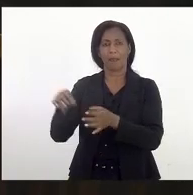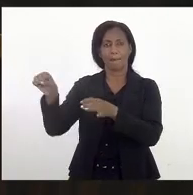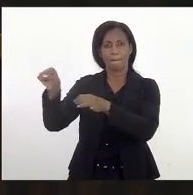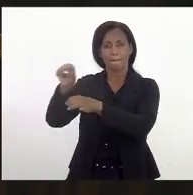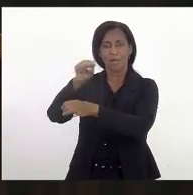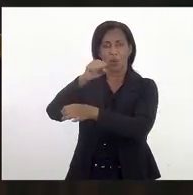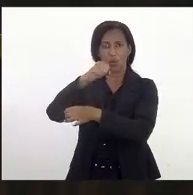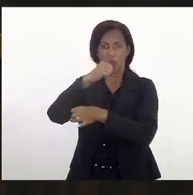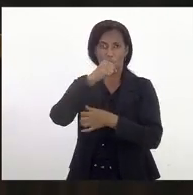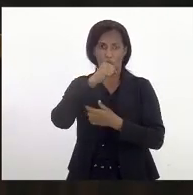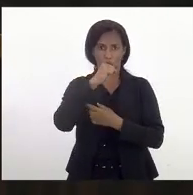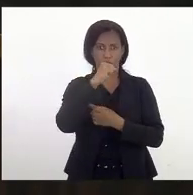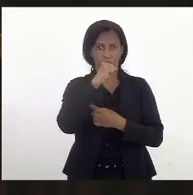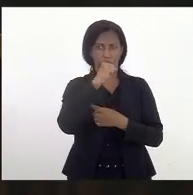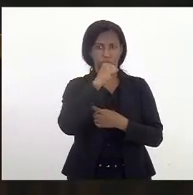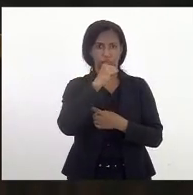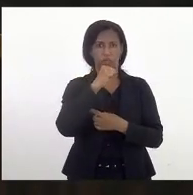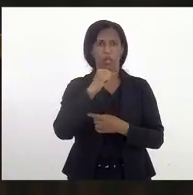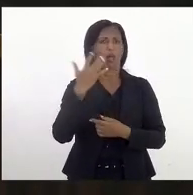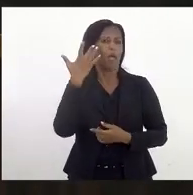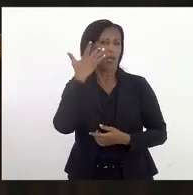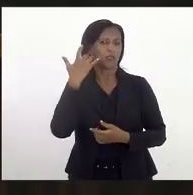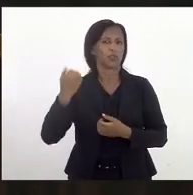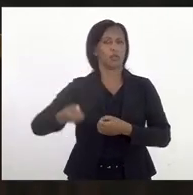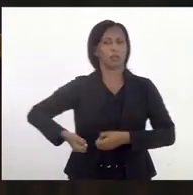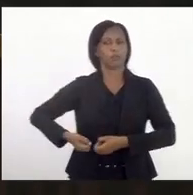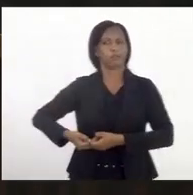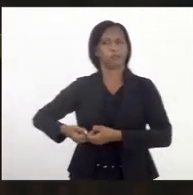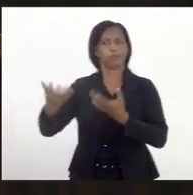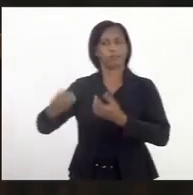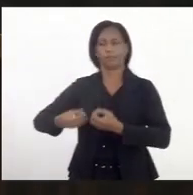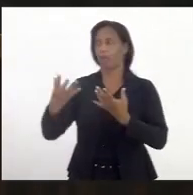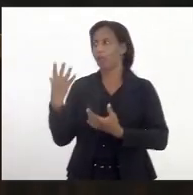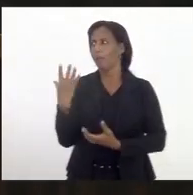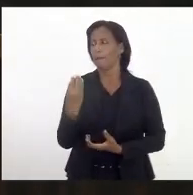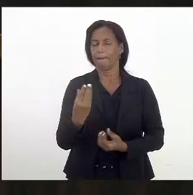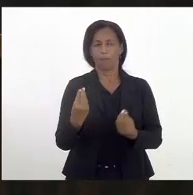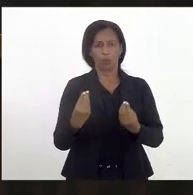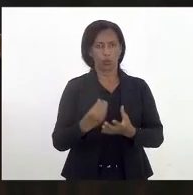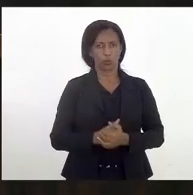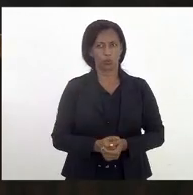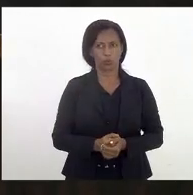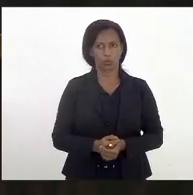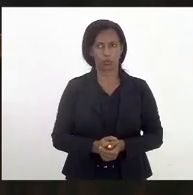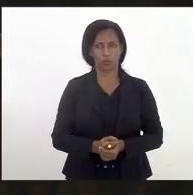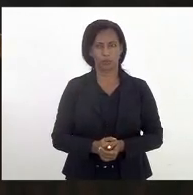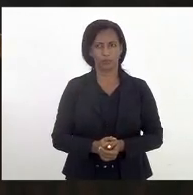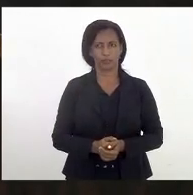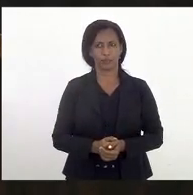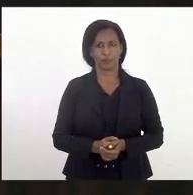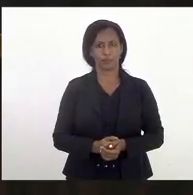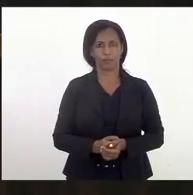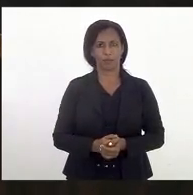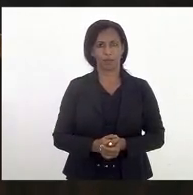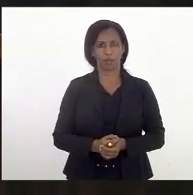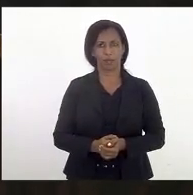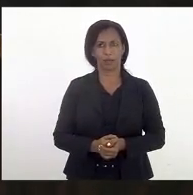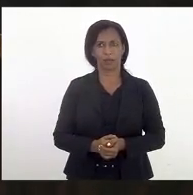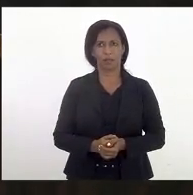da Assembleia nós achamos que eu demais tiramos em Granito aqui é um granito italiano